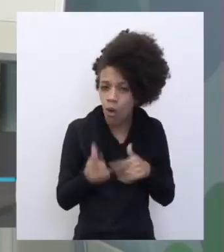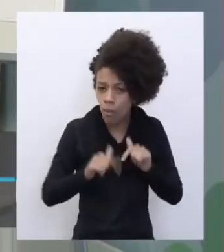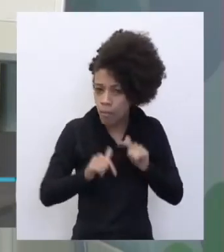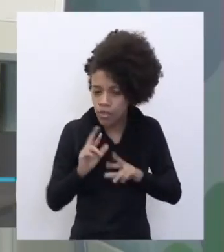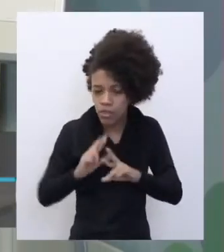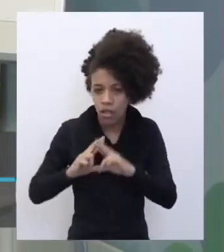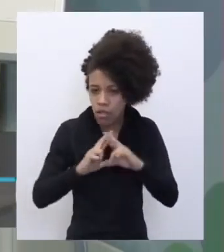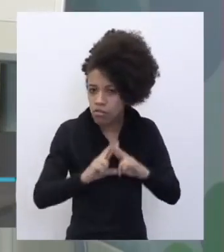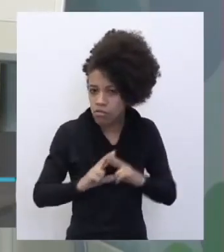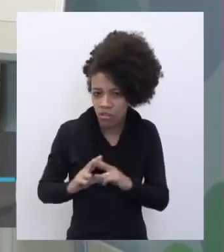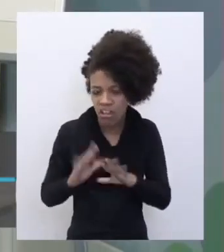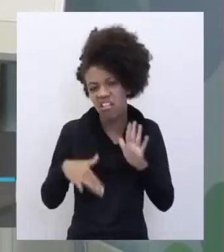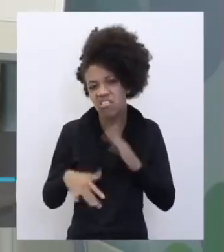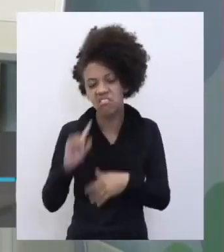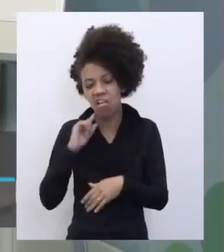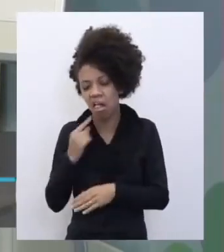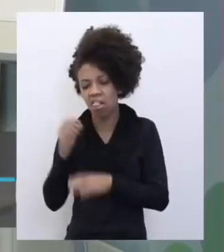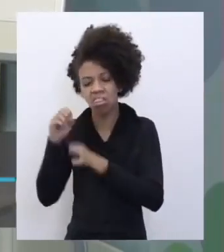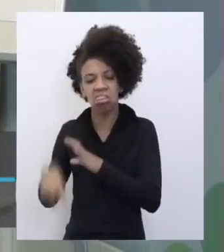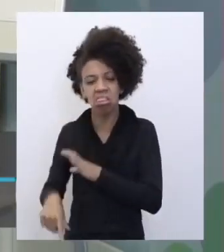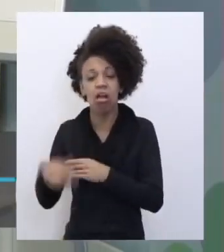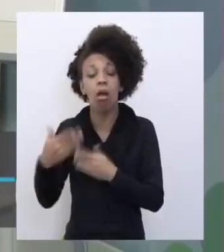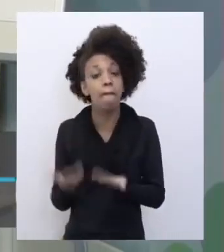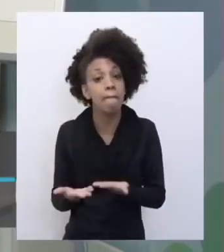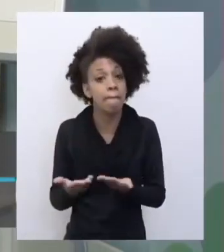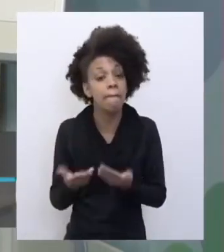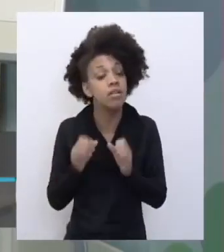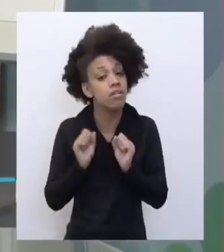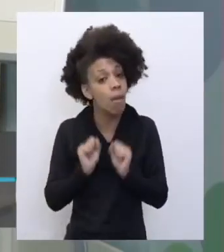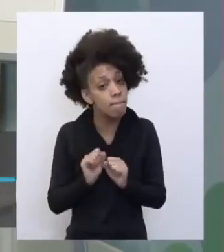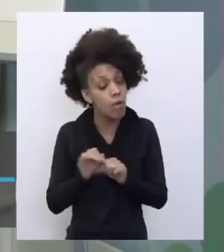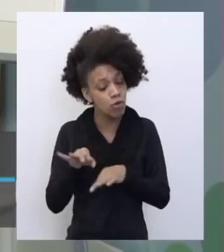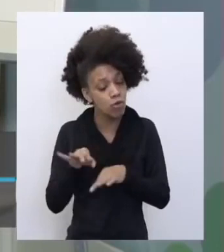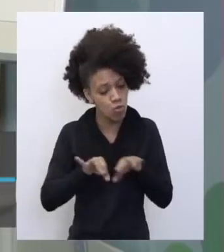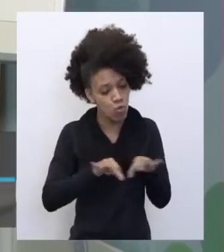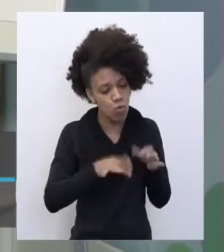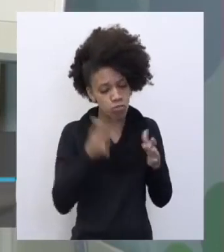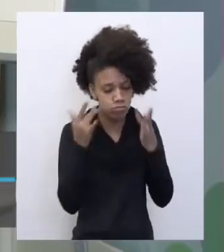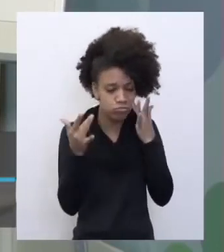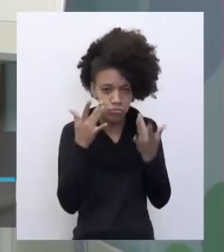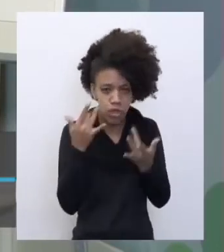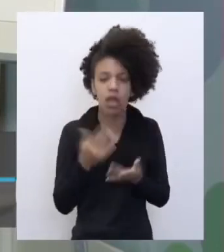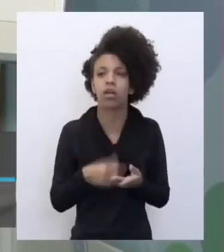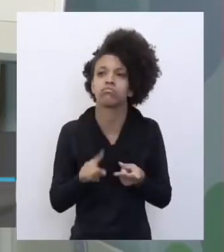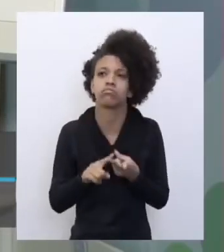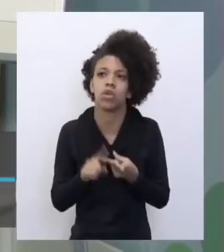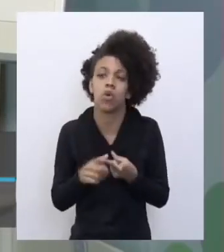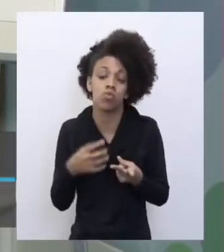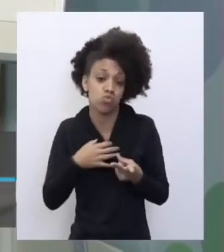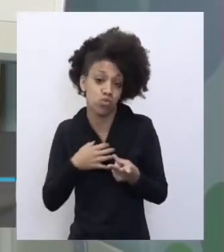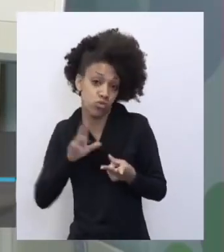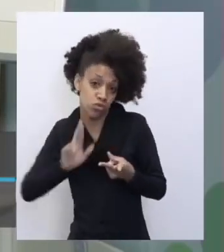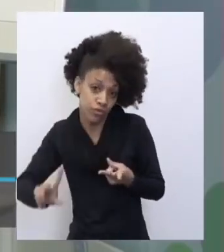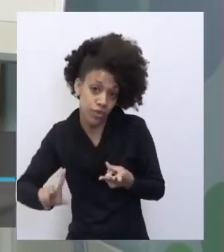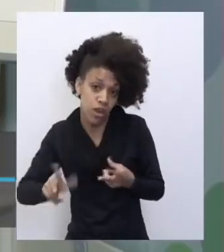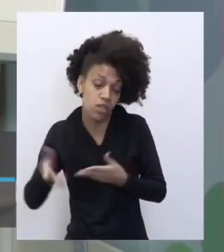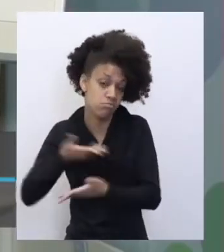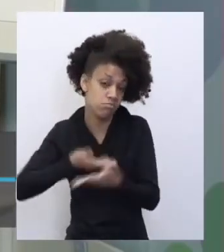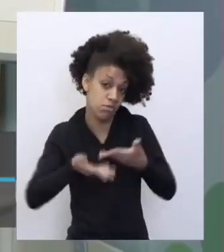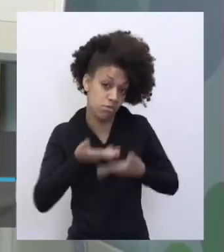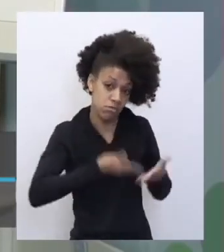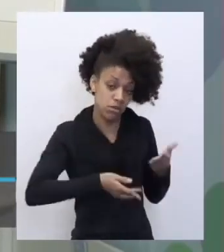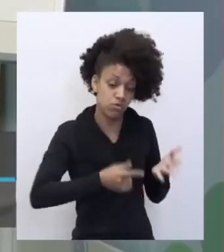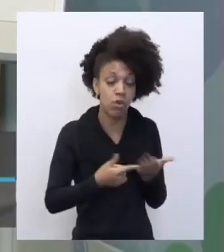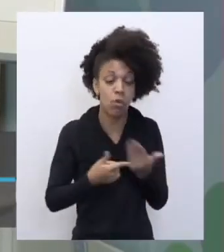às vezes a gente vai jogar no lixo, né, não vai servir para nada, a gente pode estar montando um teatrinho, montando uma forma diferente de interagir com essa